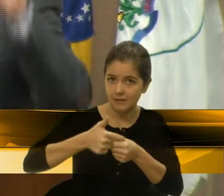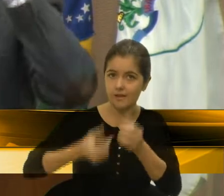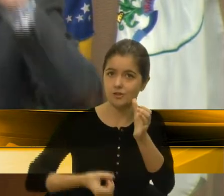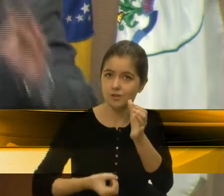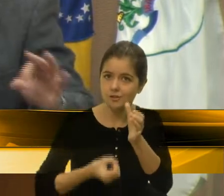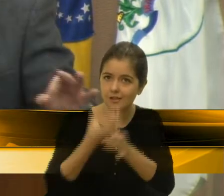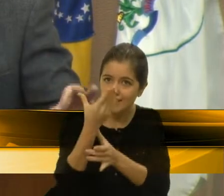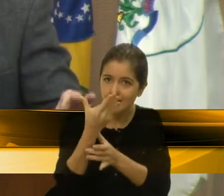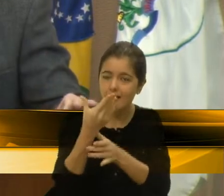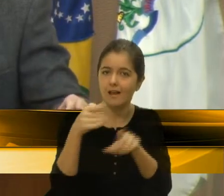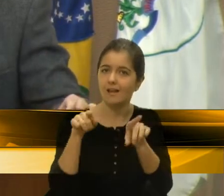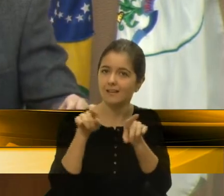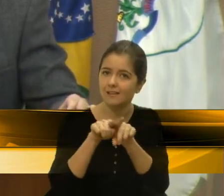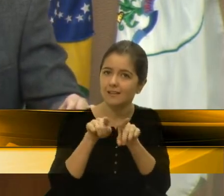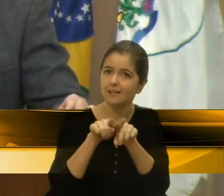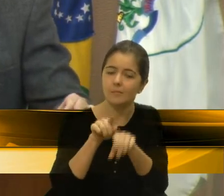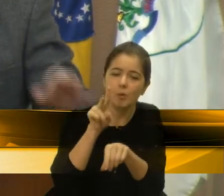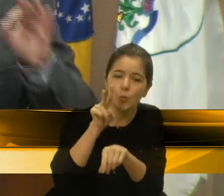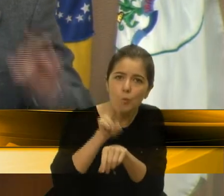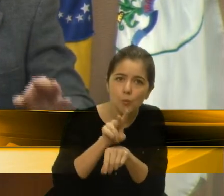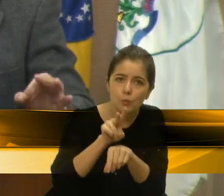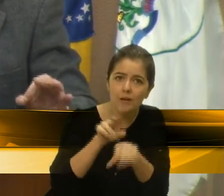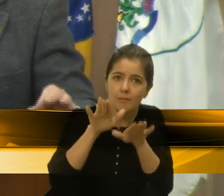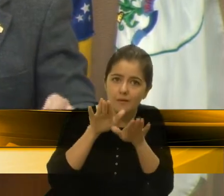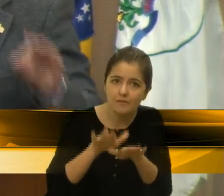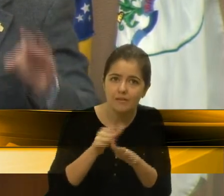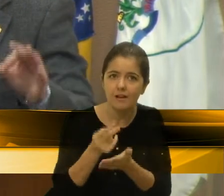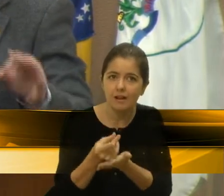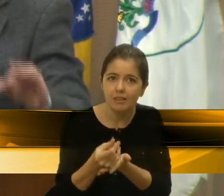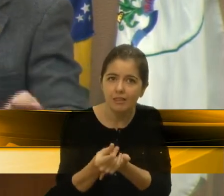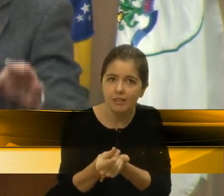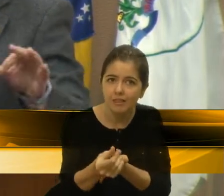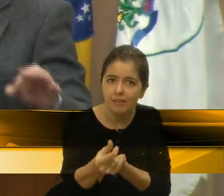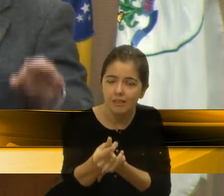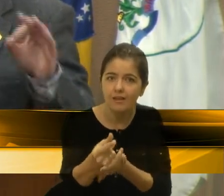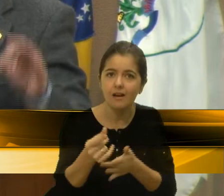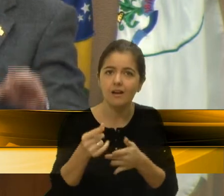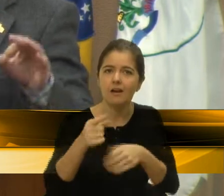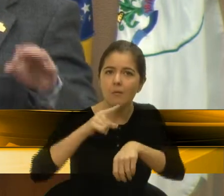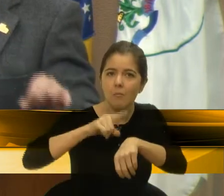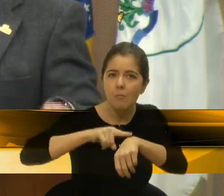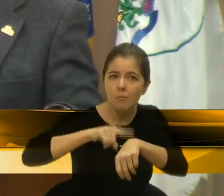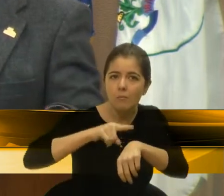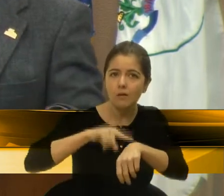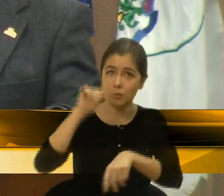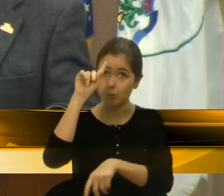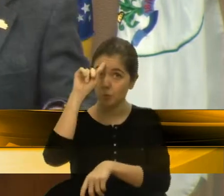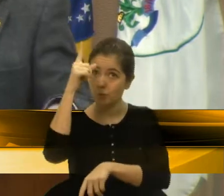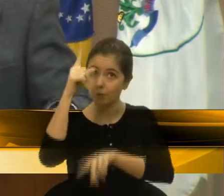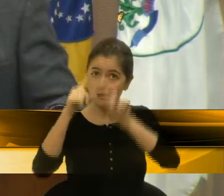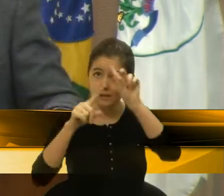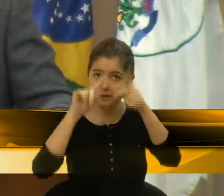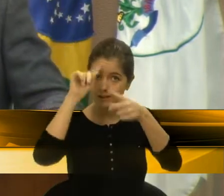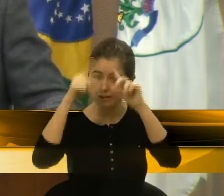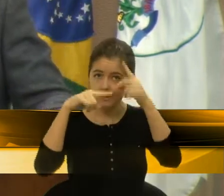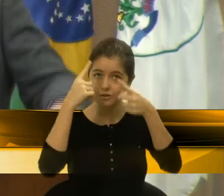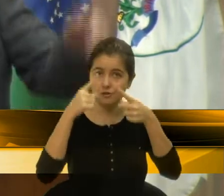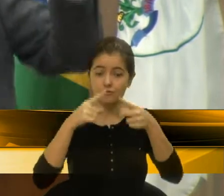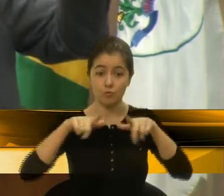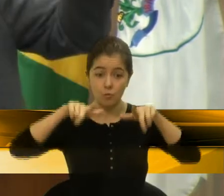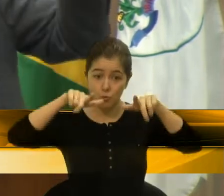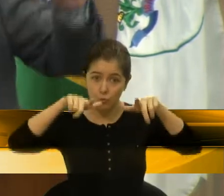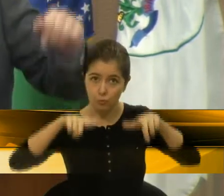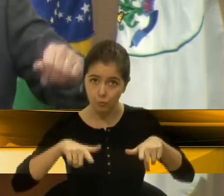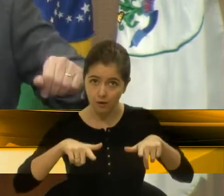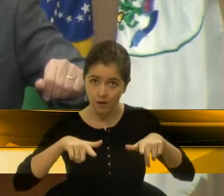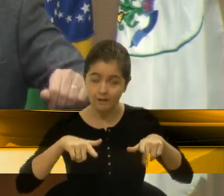preservar espaços de criatividade, tanto físicos quanto virtuais. E por isso que